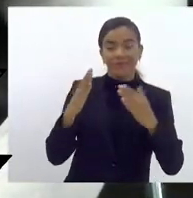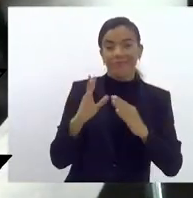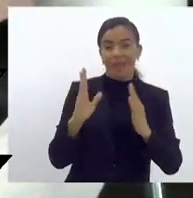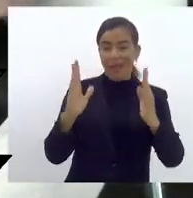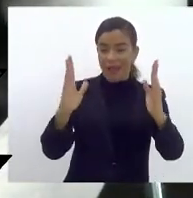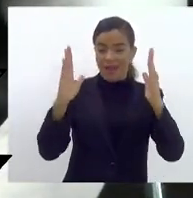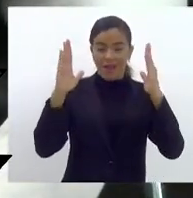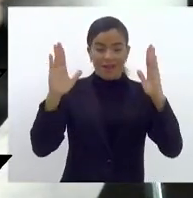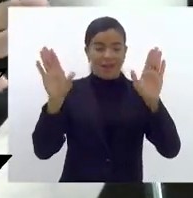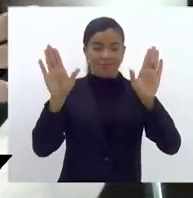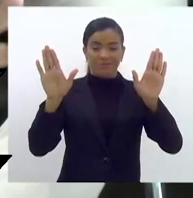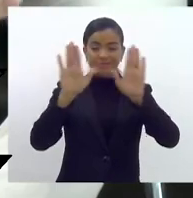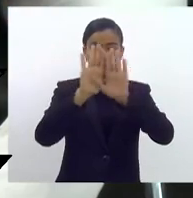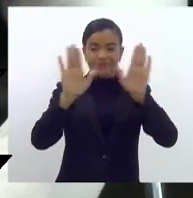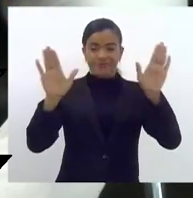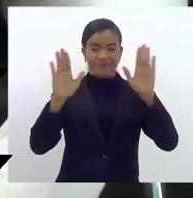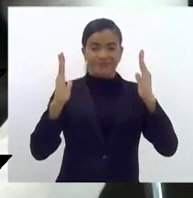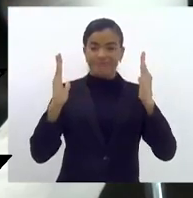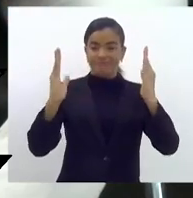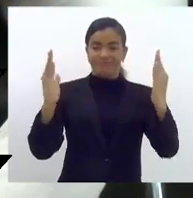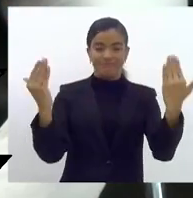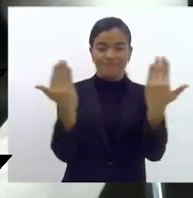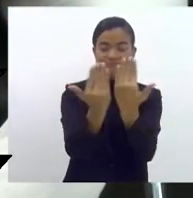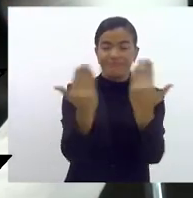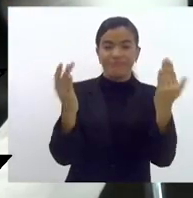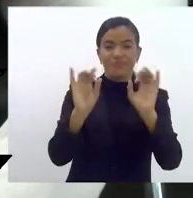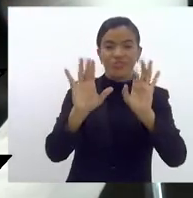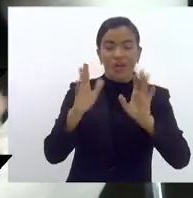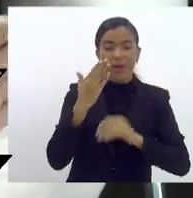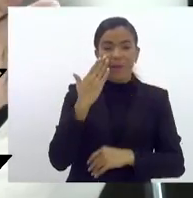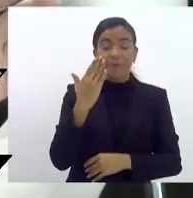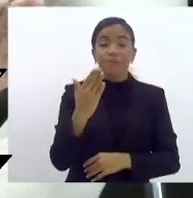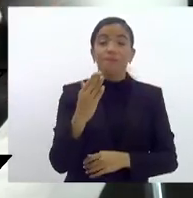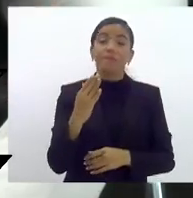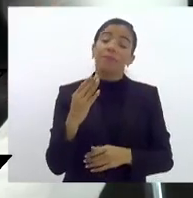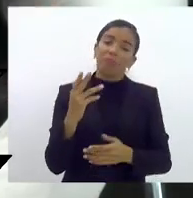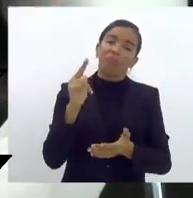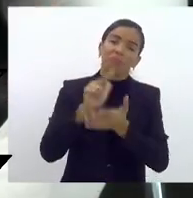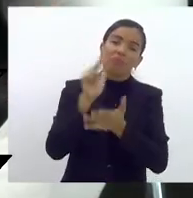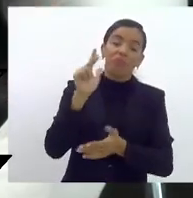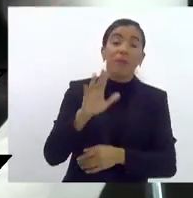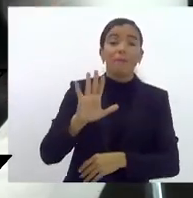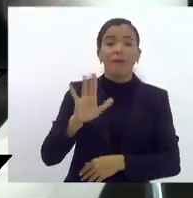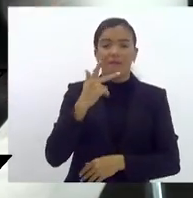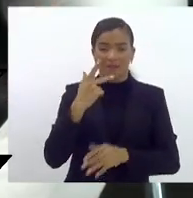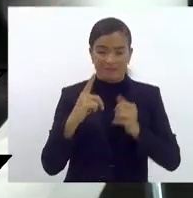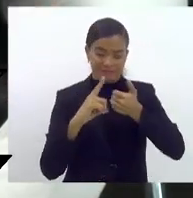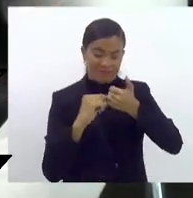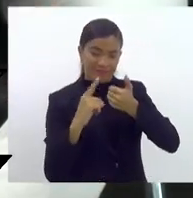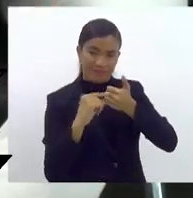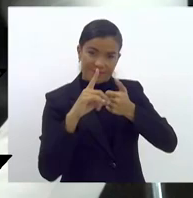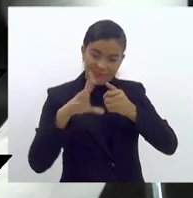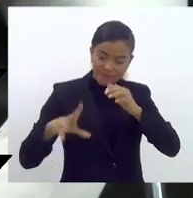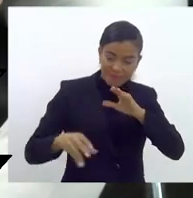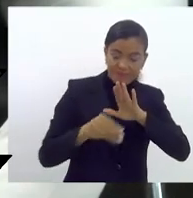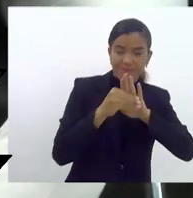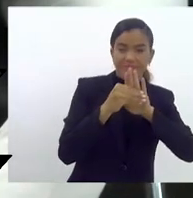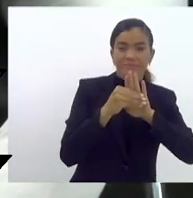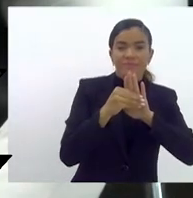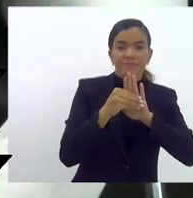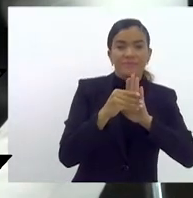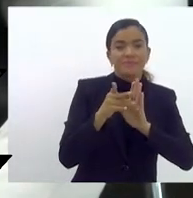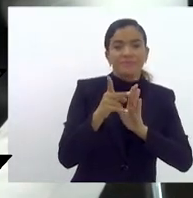de fundos e frontal então o artigo que ela adiciona dá um pouco